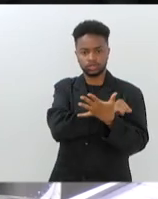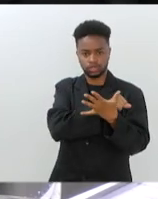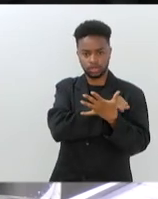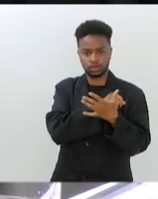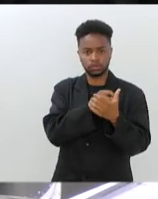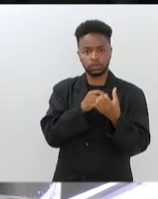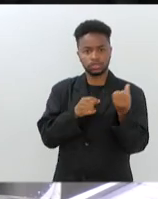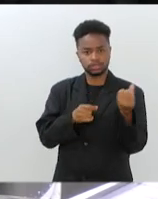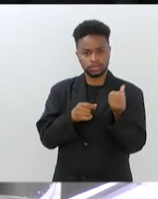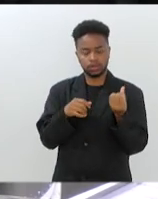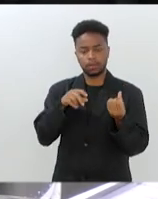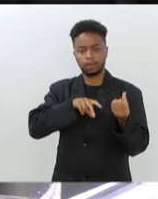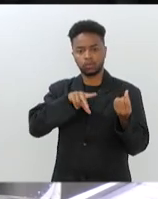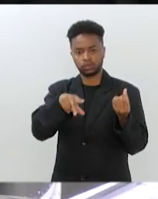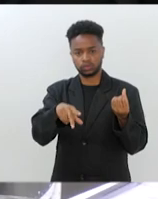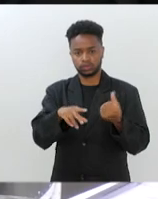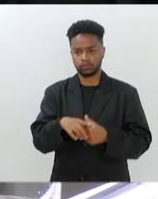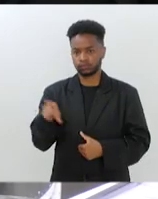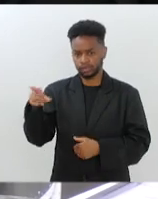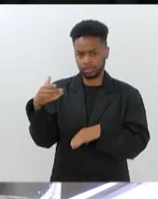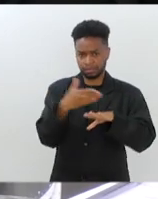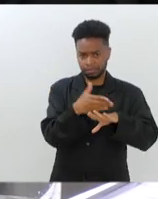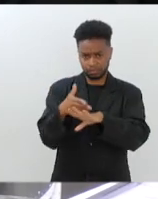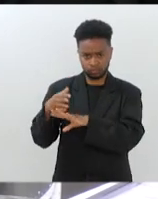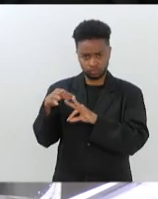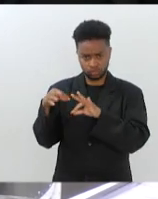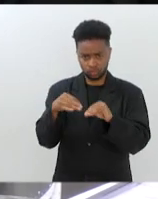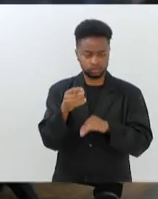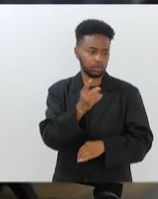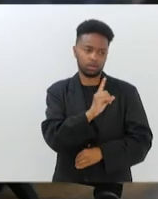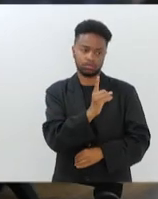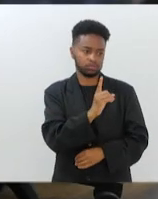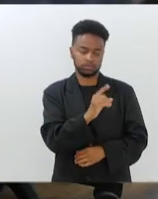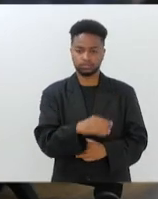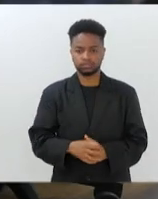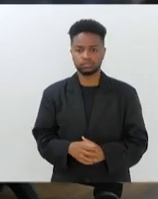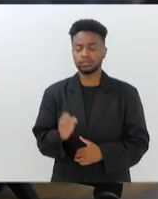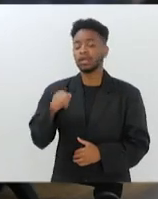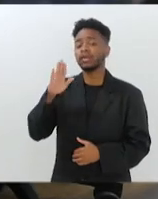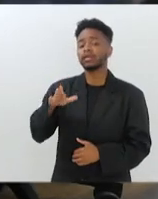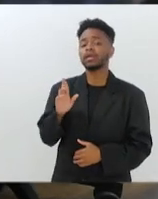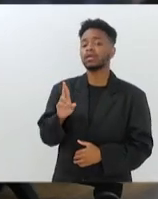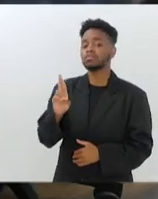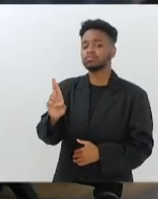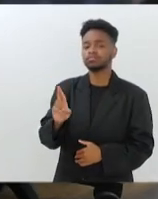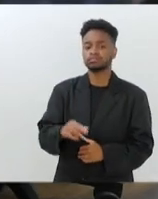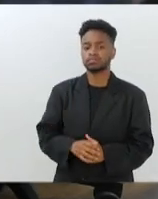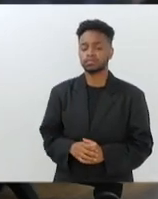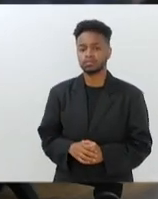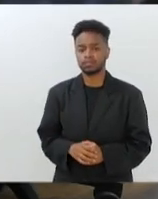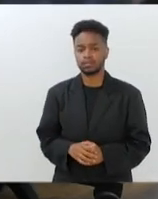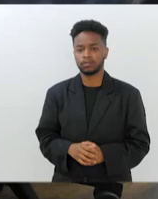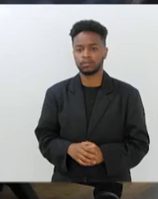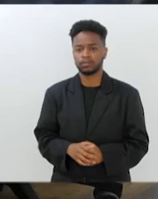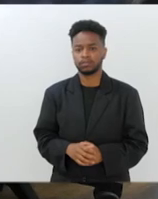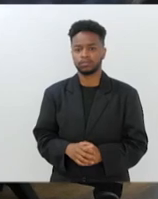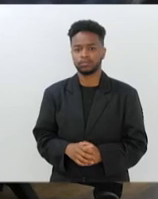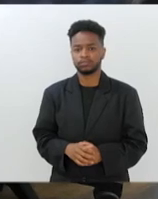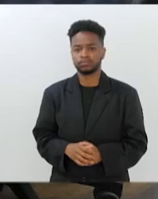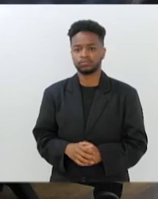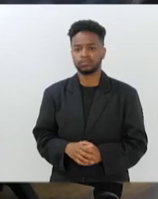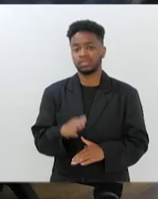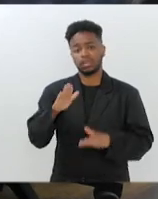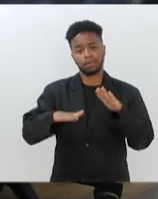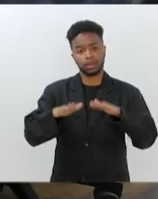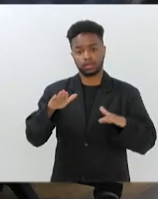Portugal a senhora teve em todos esses essas etapas não quem da ced representou cedade nessas etapas